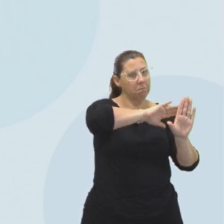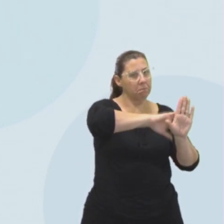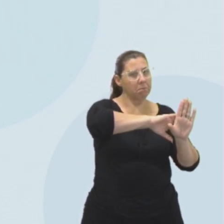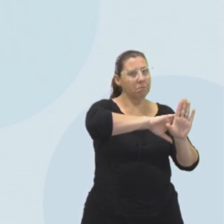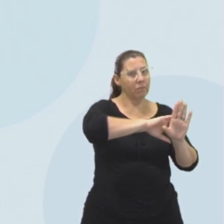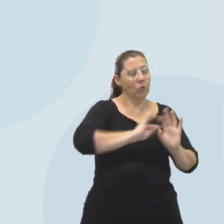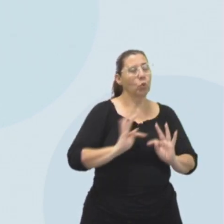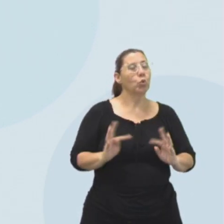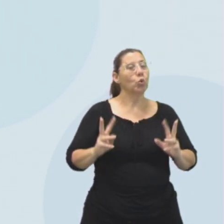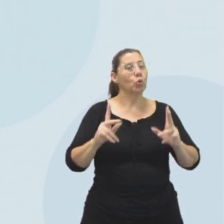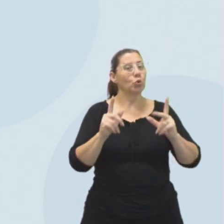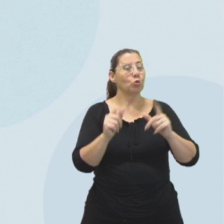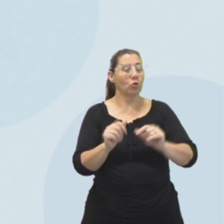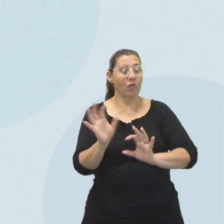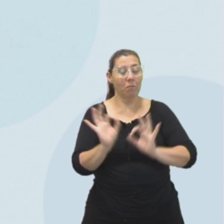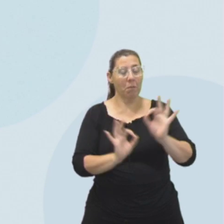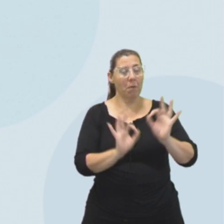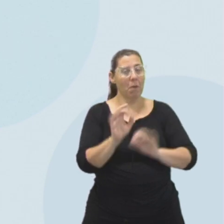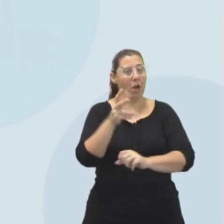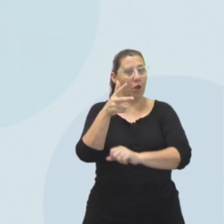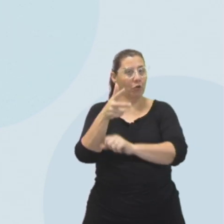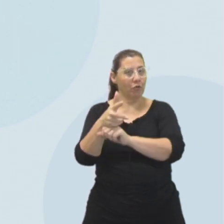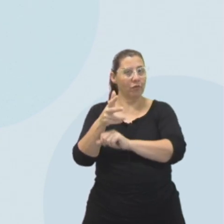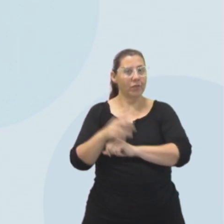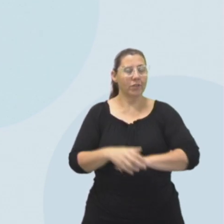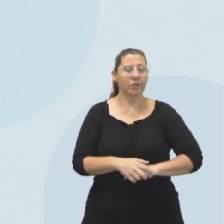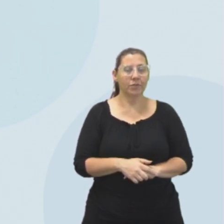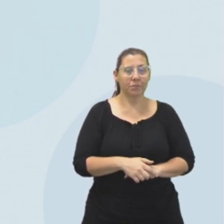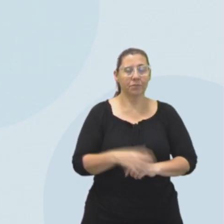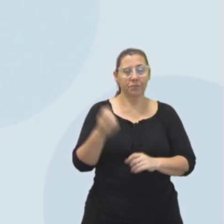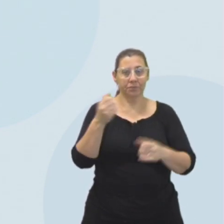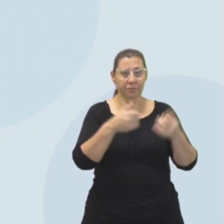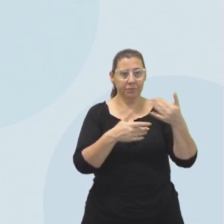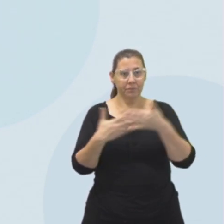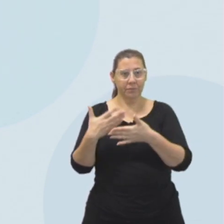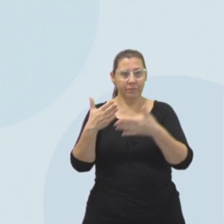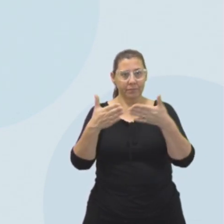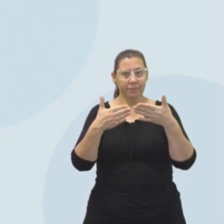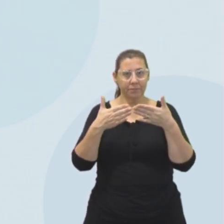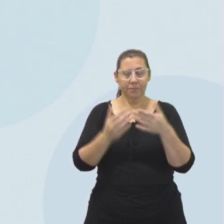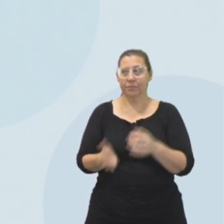trás do recurso do vídeo. Bom, próximo slide, por favor.